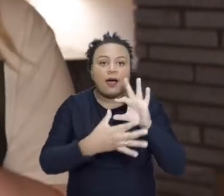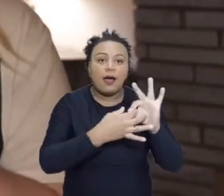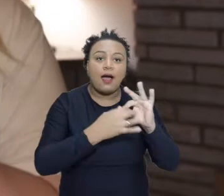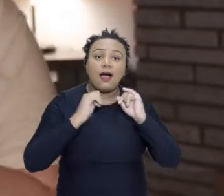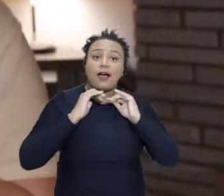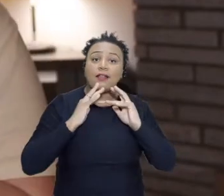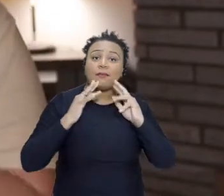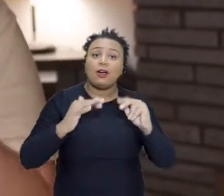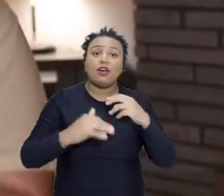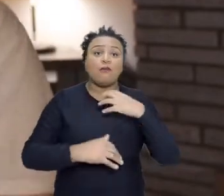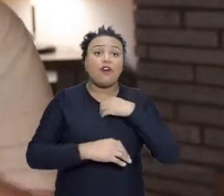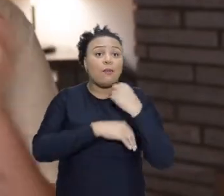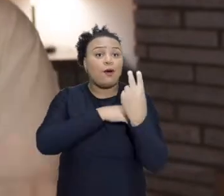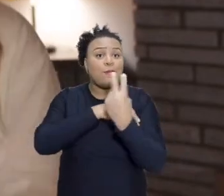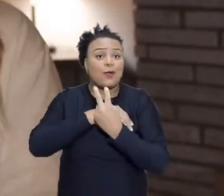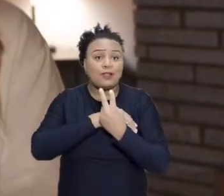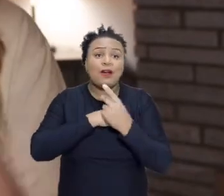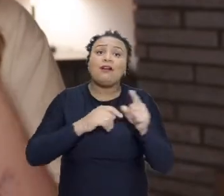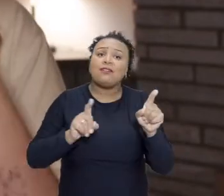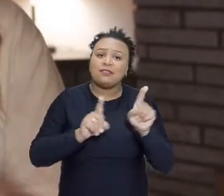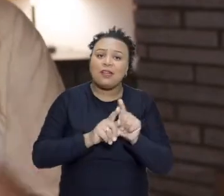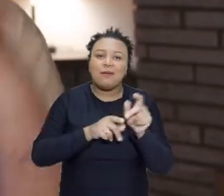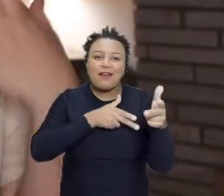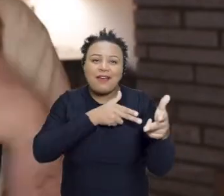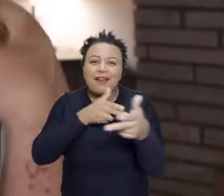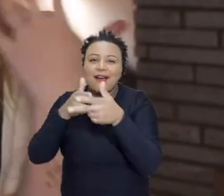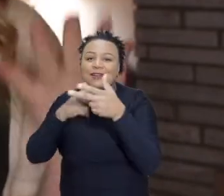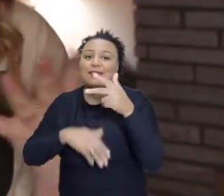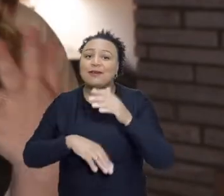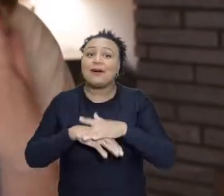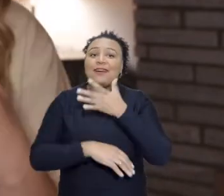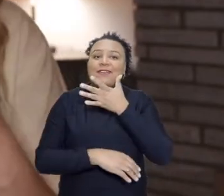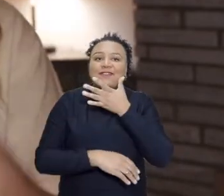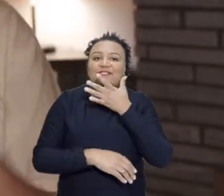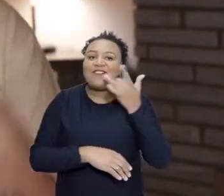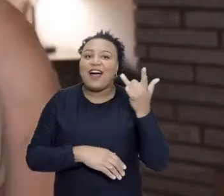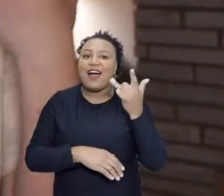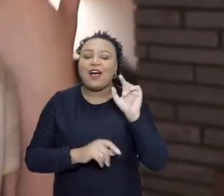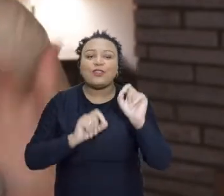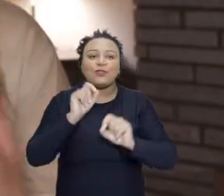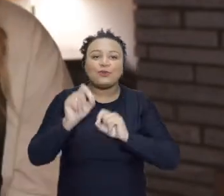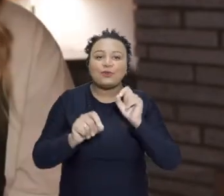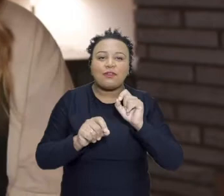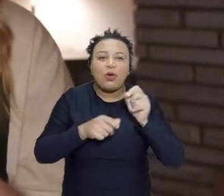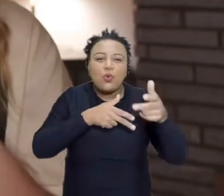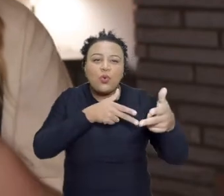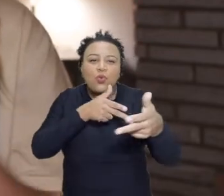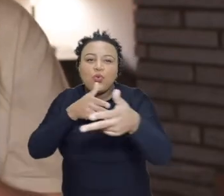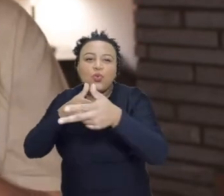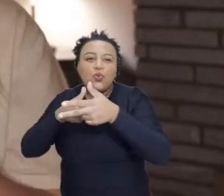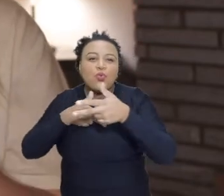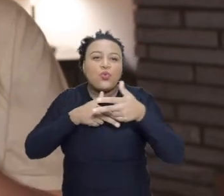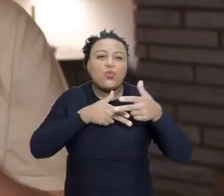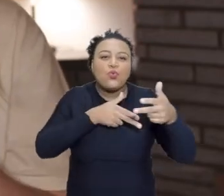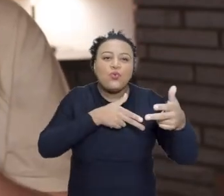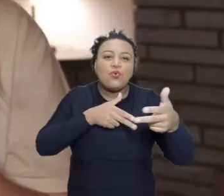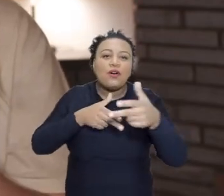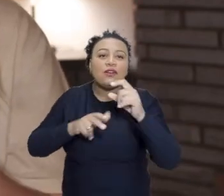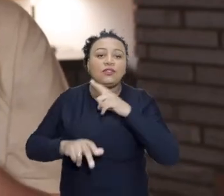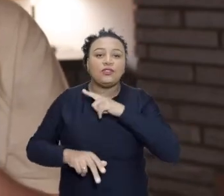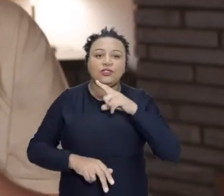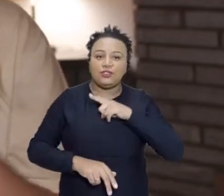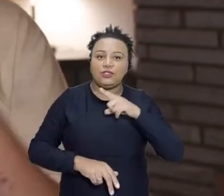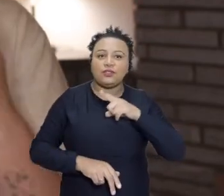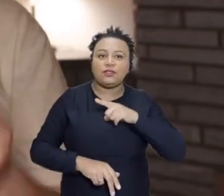como forma de proteção, como também para caça, para facilitar essa coisa da caça, de ter